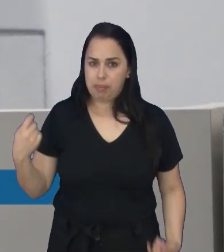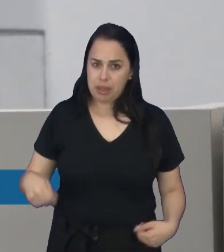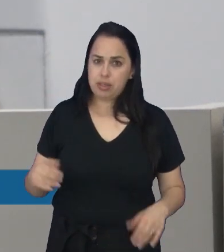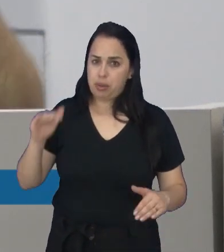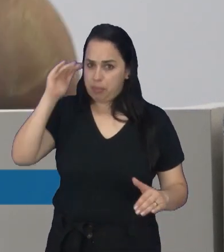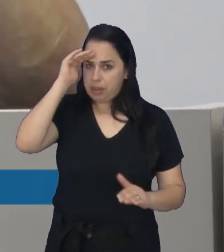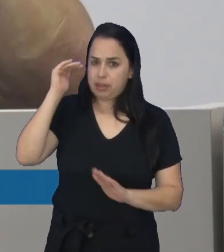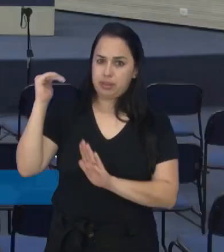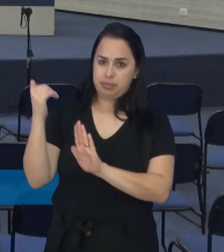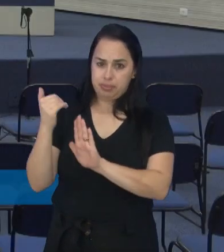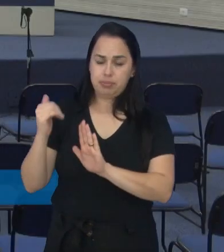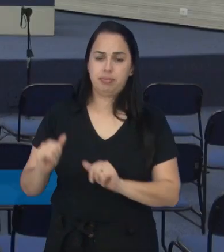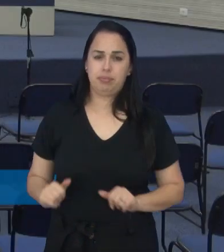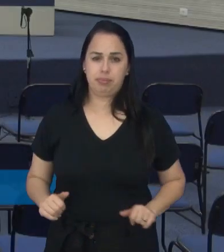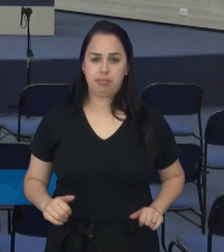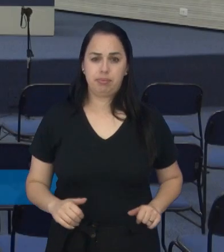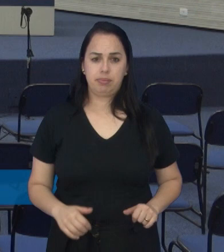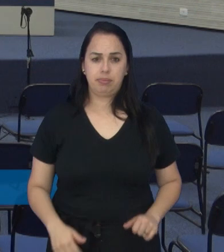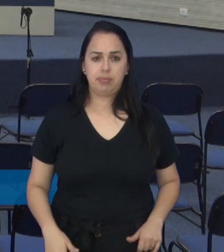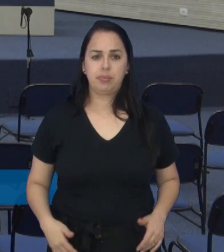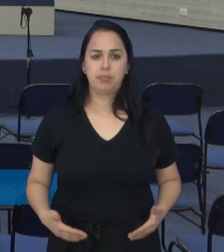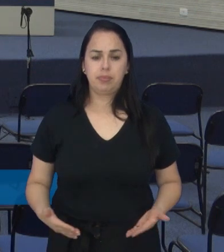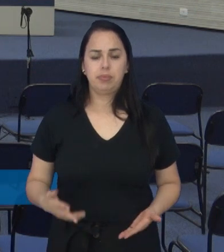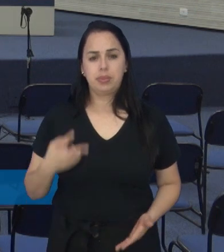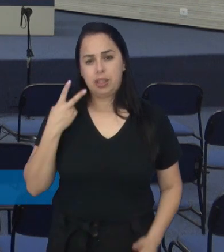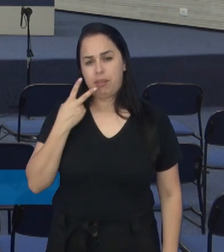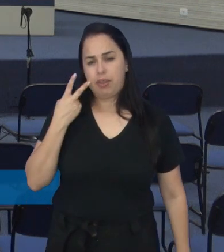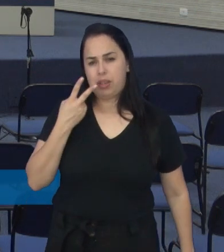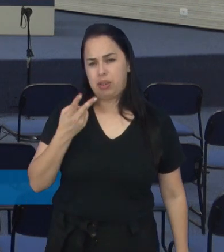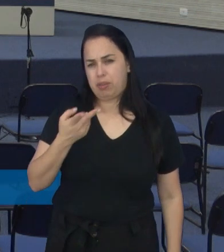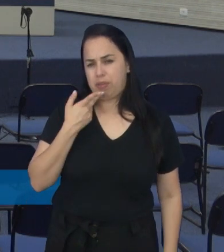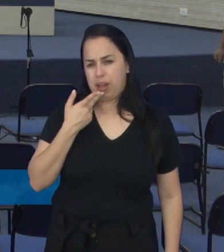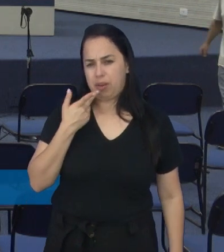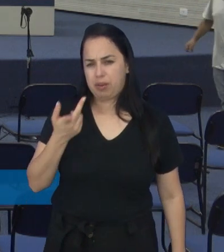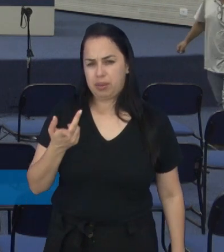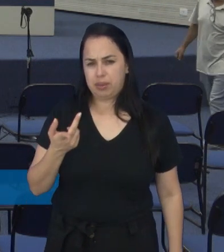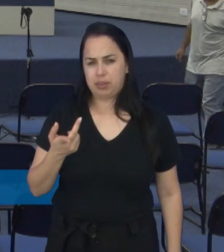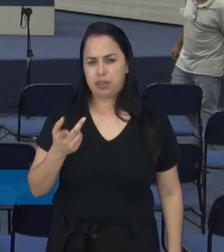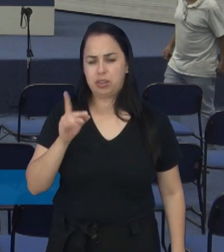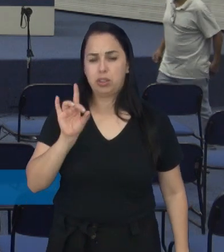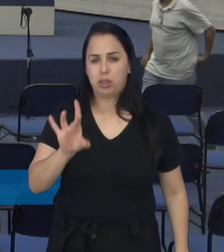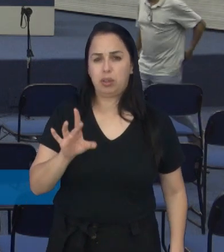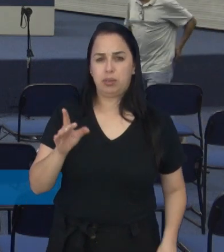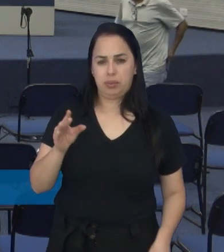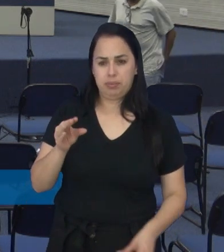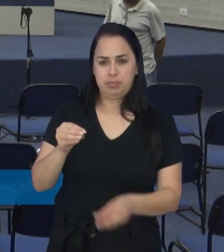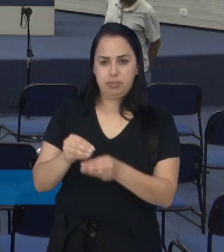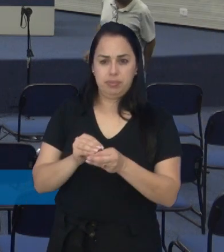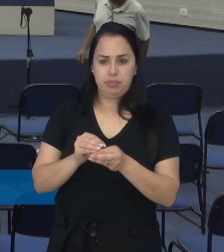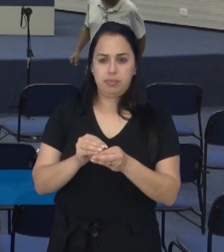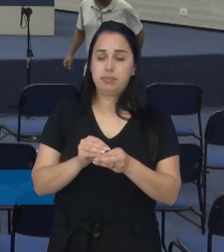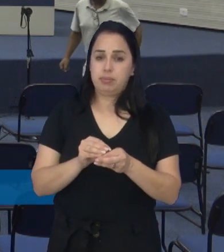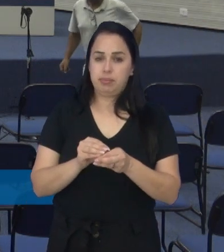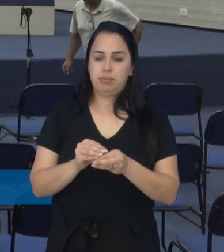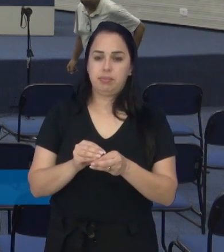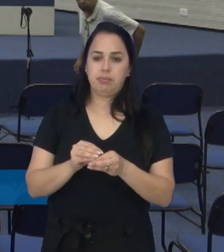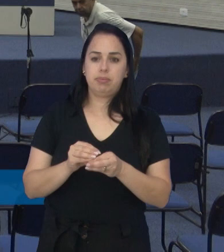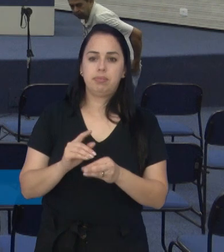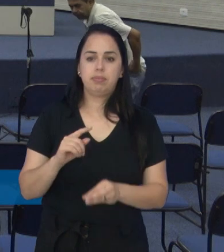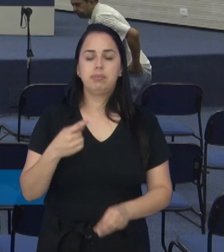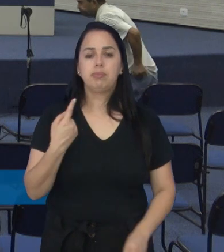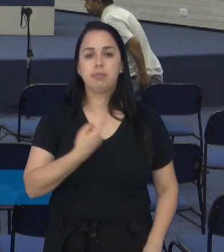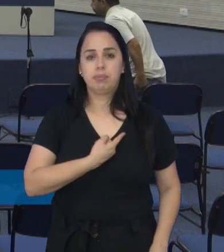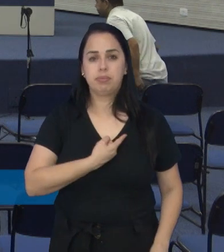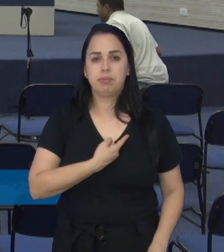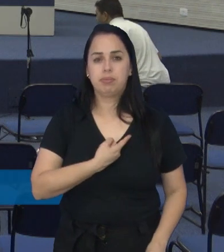é um passo não é porque a vereadora eu acho que vocês colocaram isso só complementando o vereador é que nós detectamos